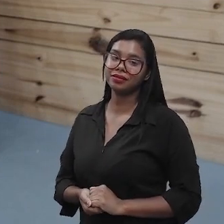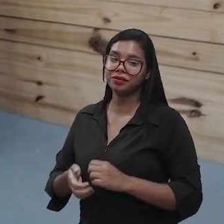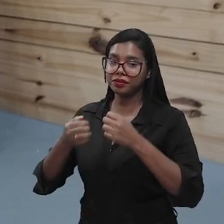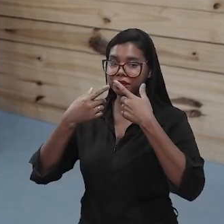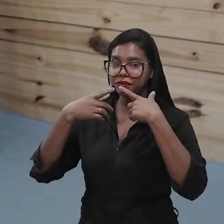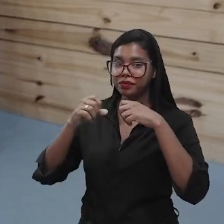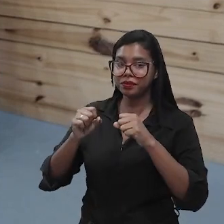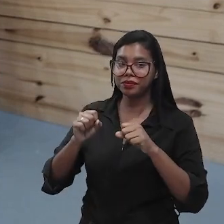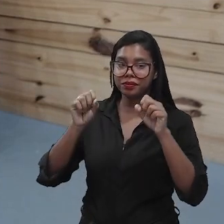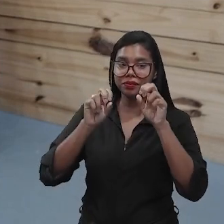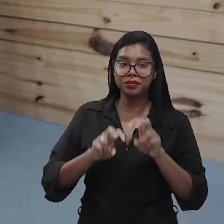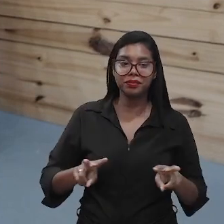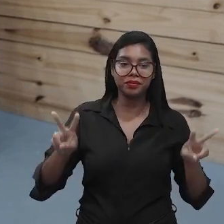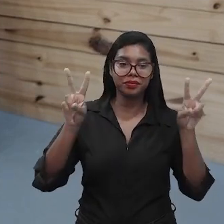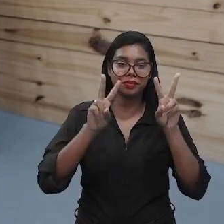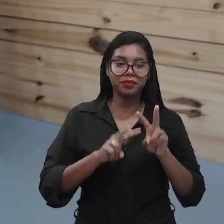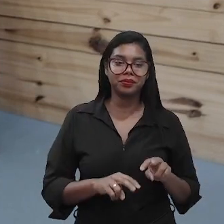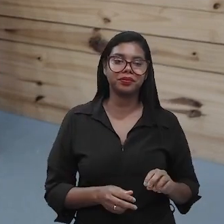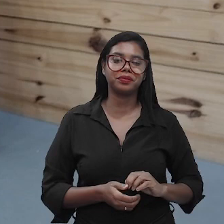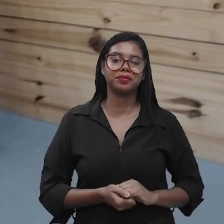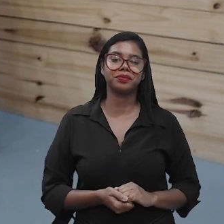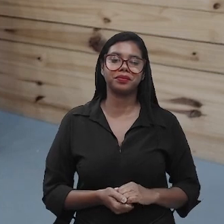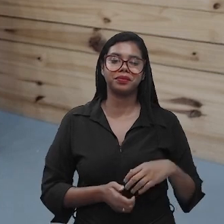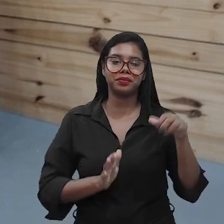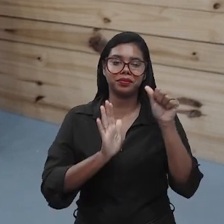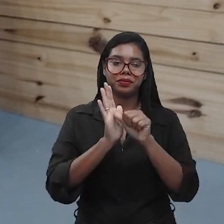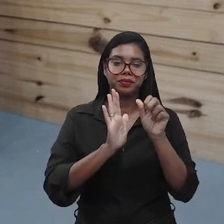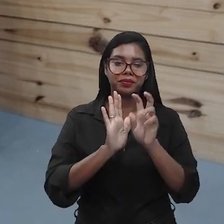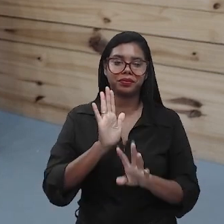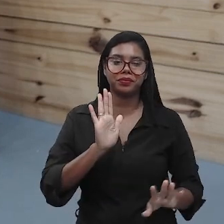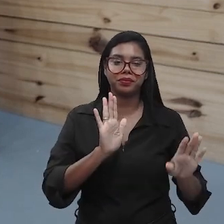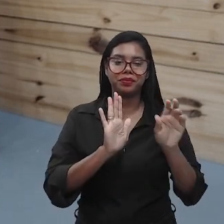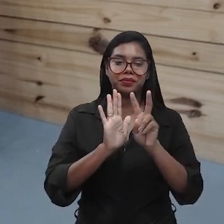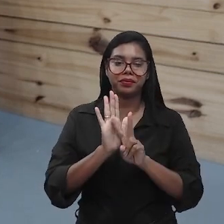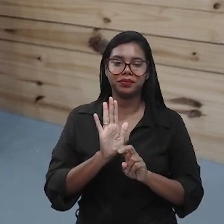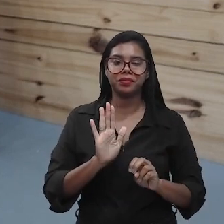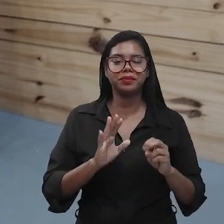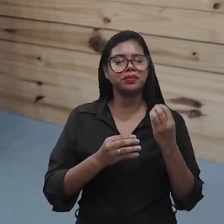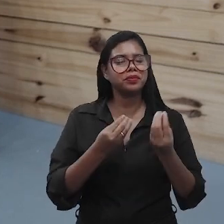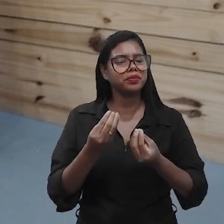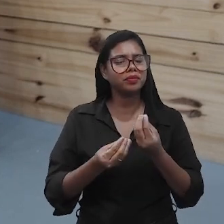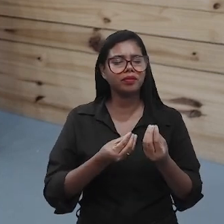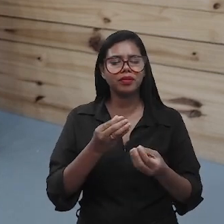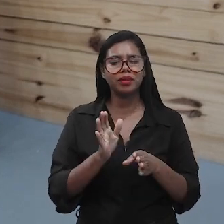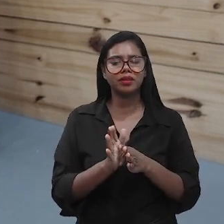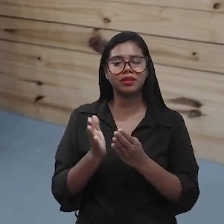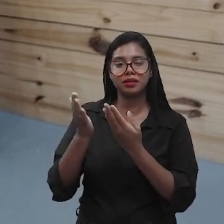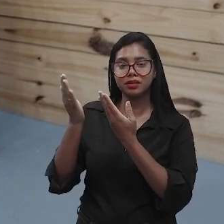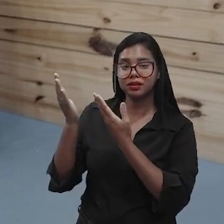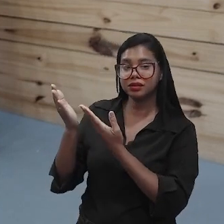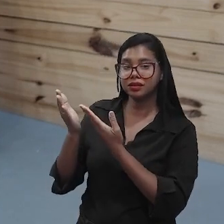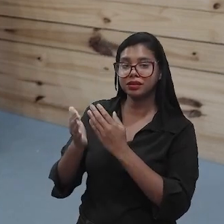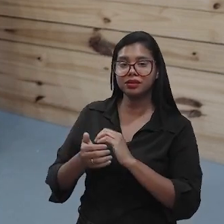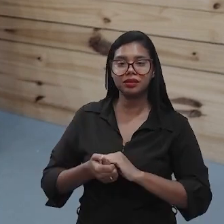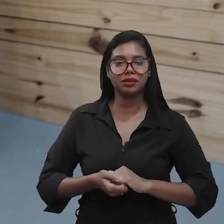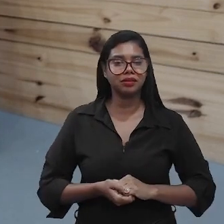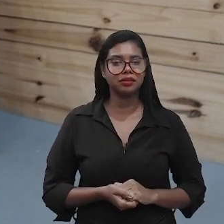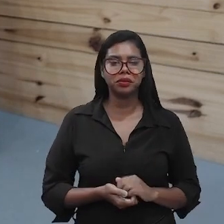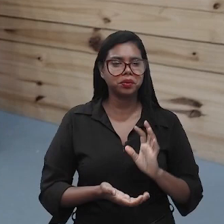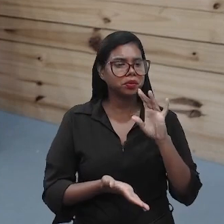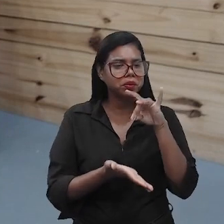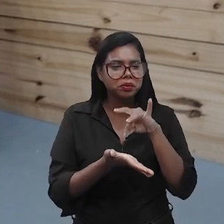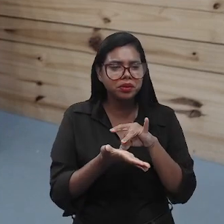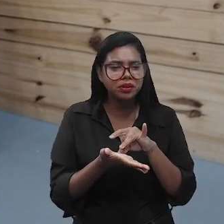A gente citou ela rapidamente na nossa conversa. Como é que isso chega para você? Você não tem uma formação específica audiovisual